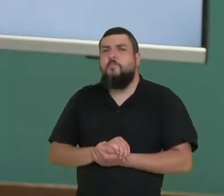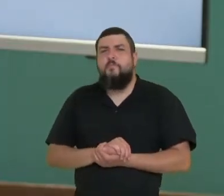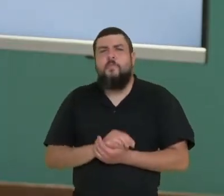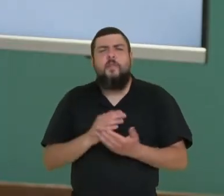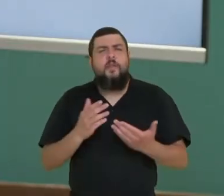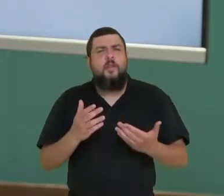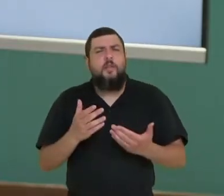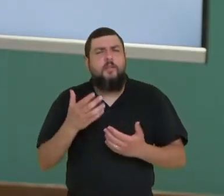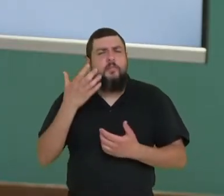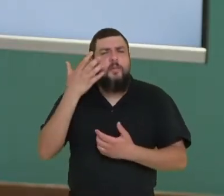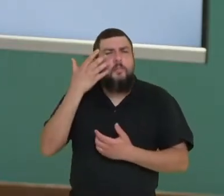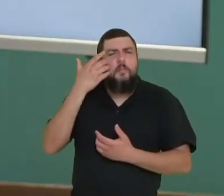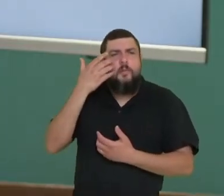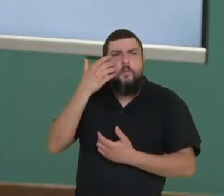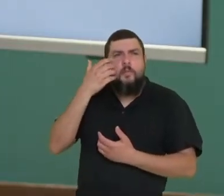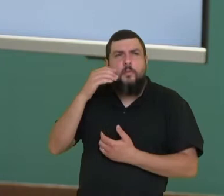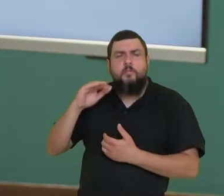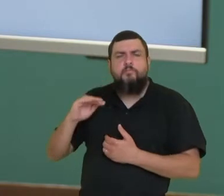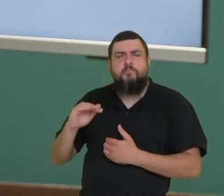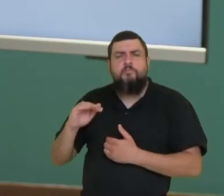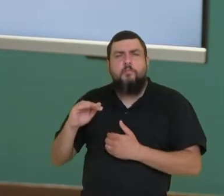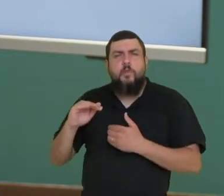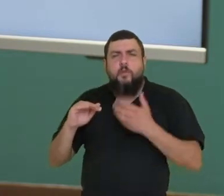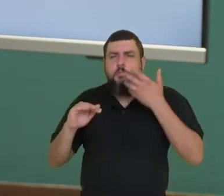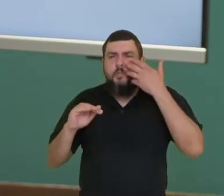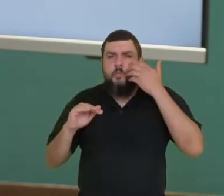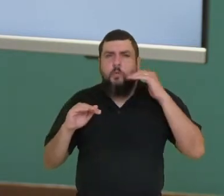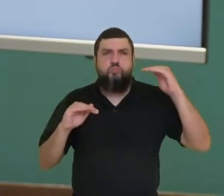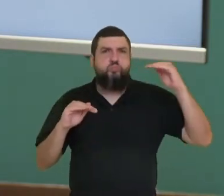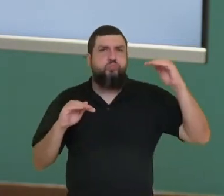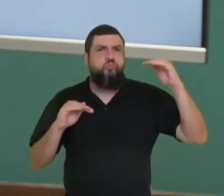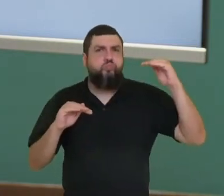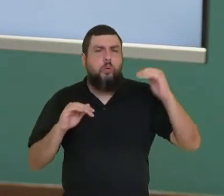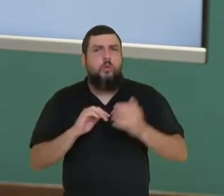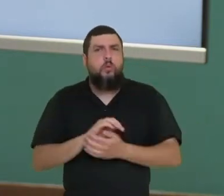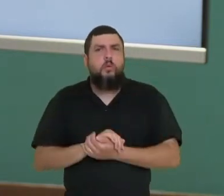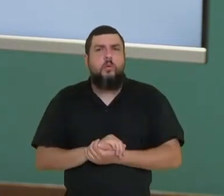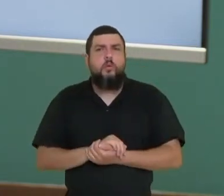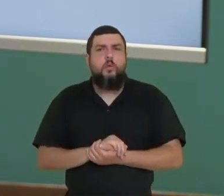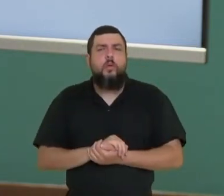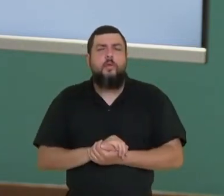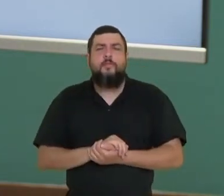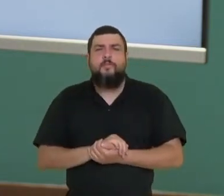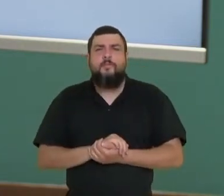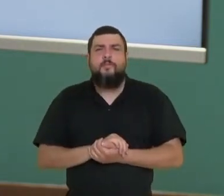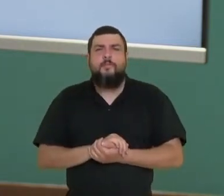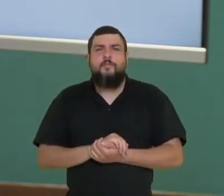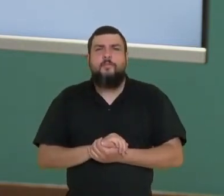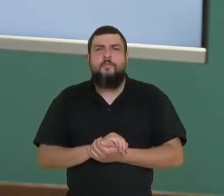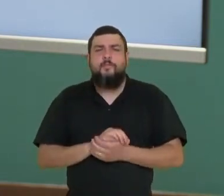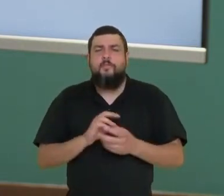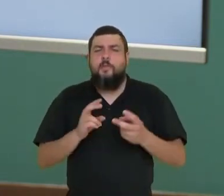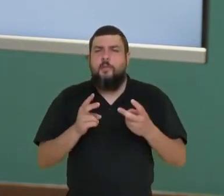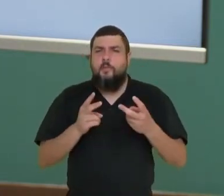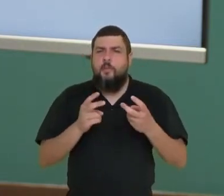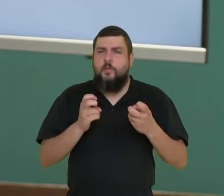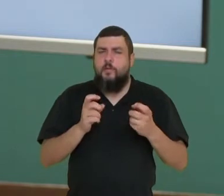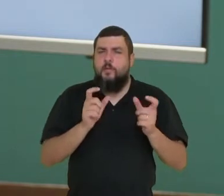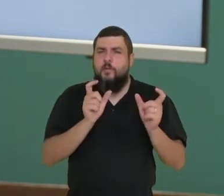gatinho ou um gatão? Vamos observar aqui, Prestem atenção nesses termos